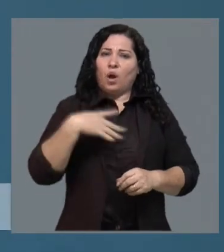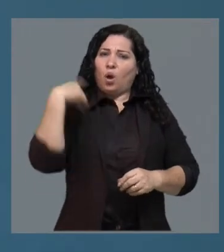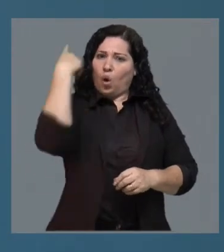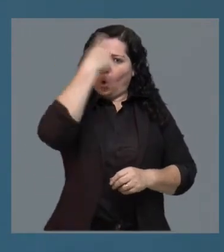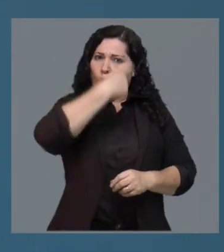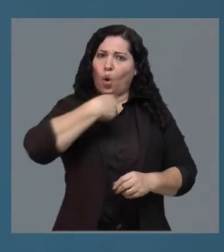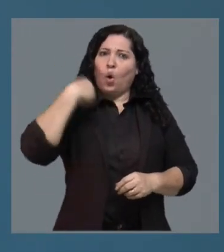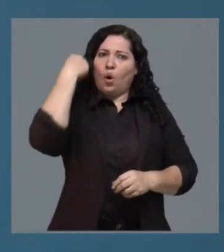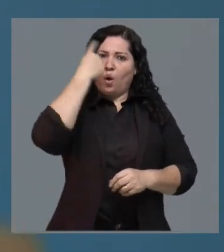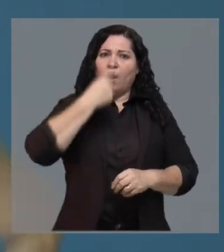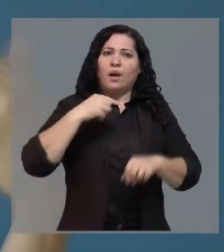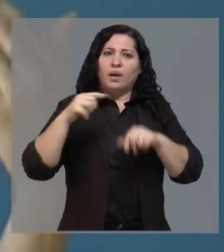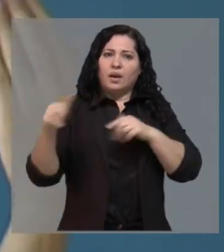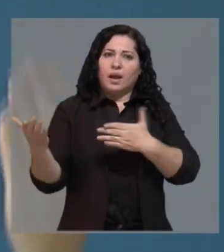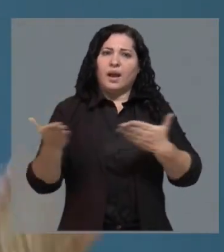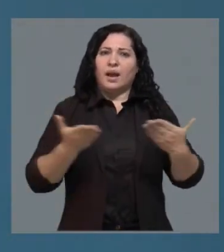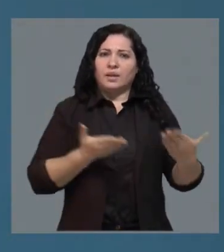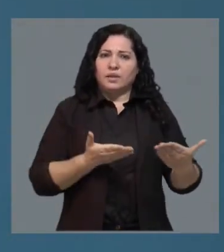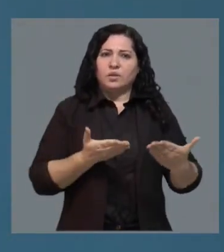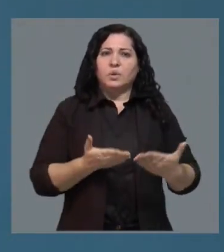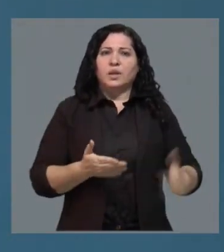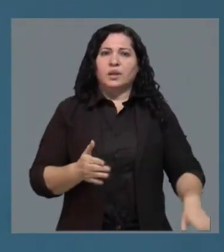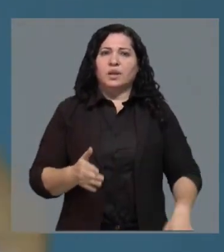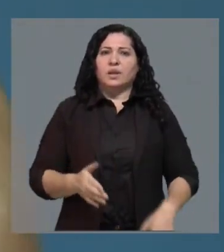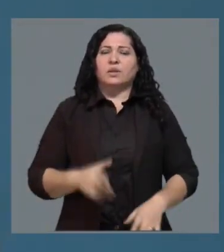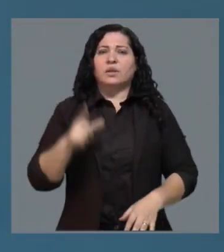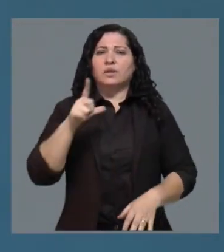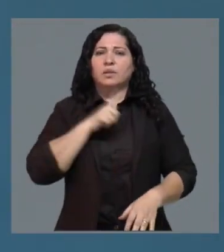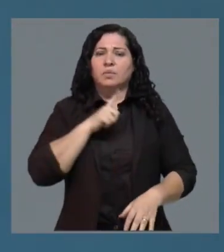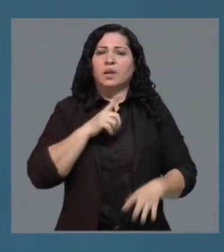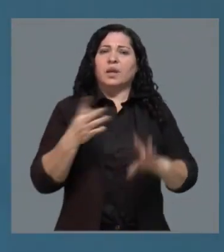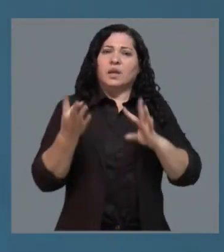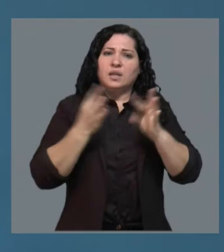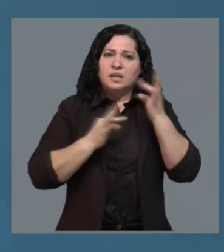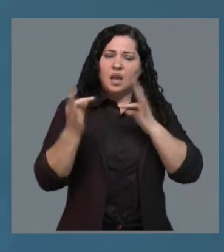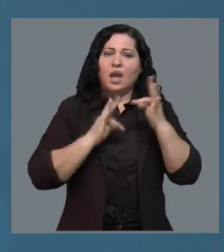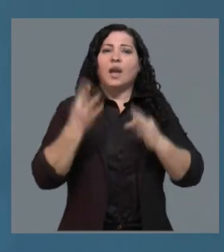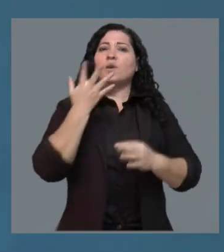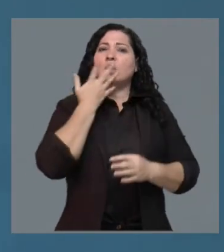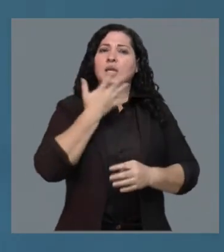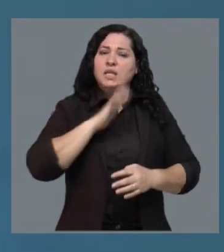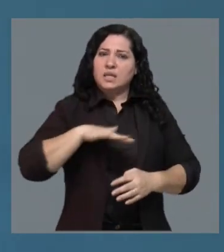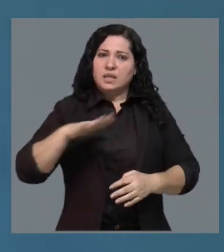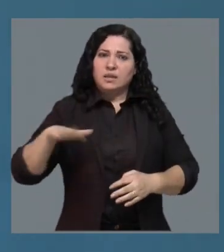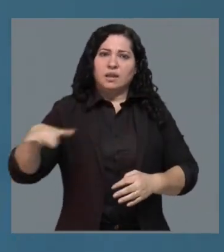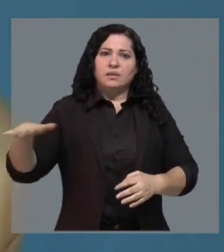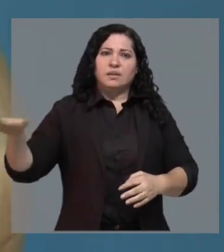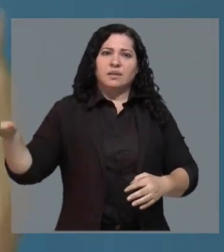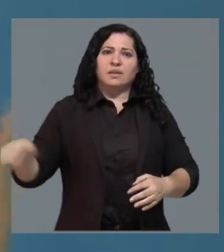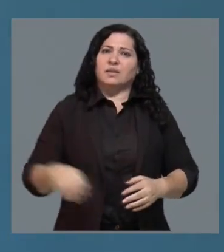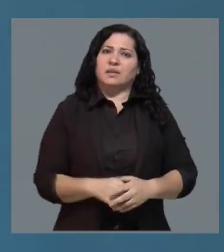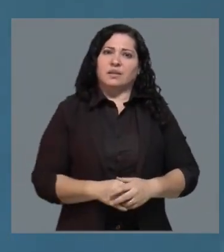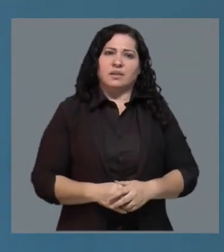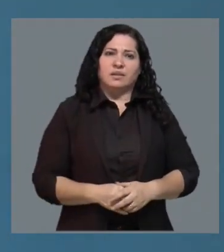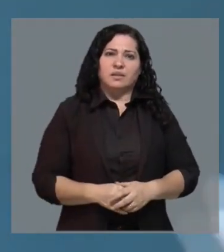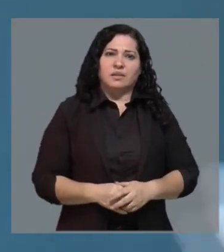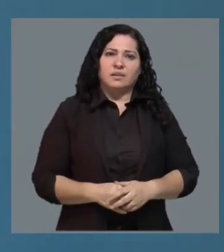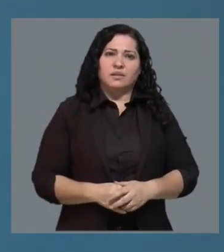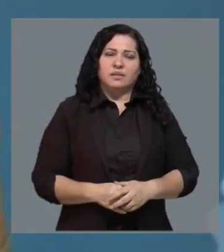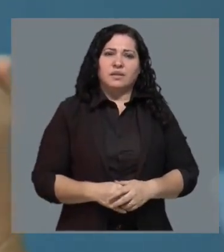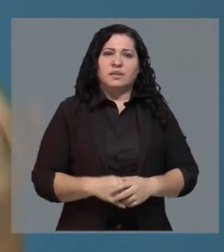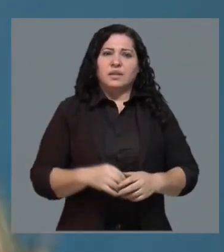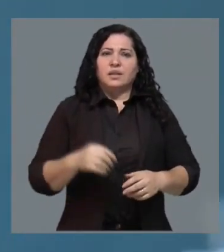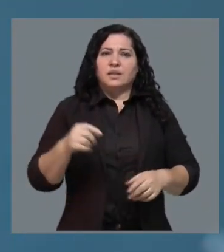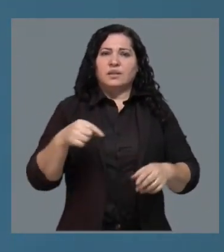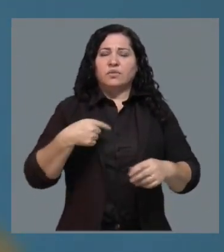24 horas e fazemos atendimento integral, tanto atendimento técnico, essas crianças, o acompanhamento para